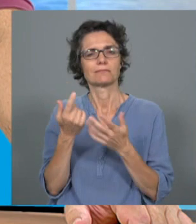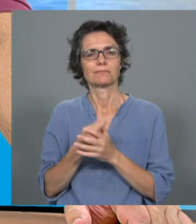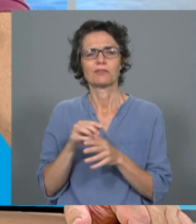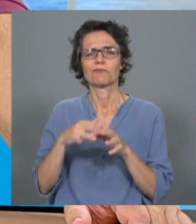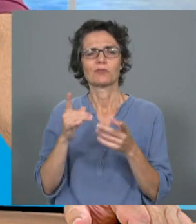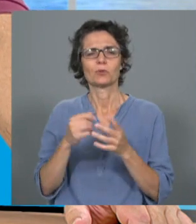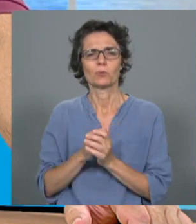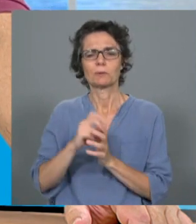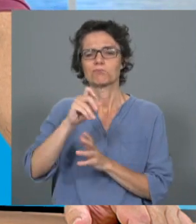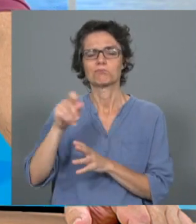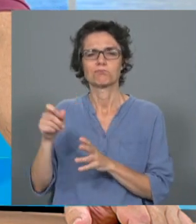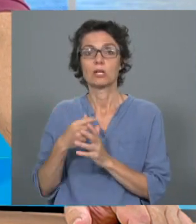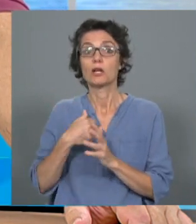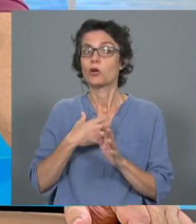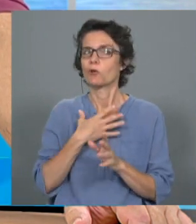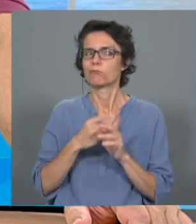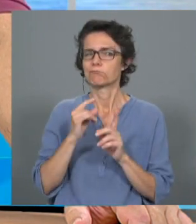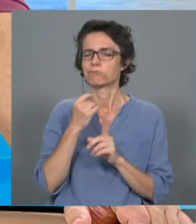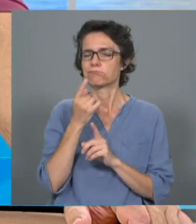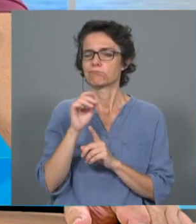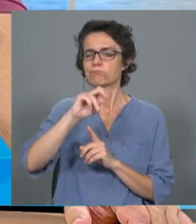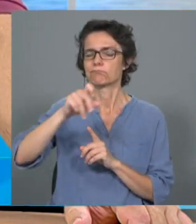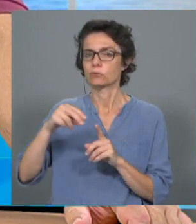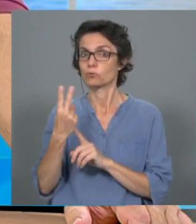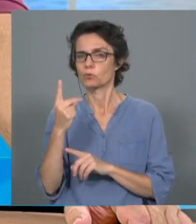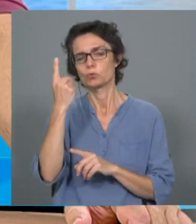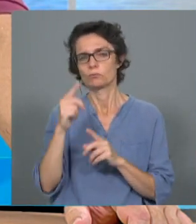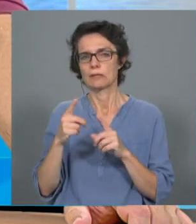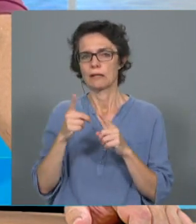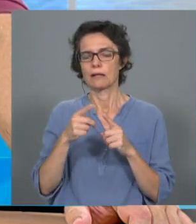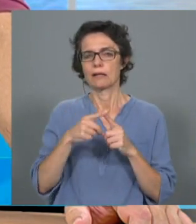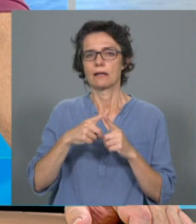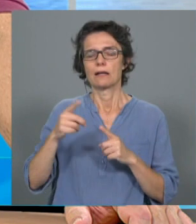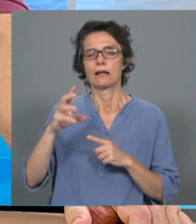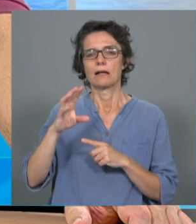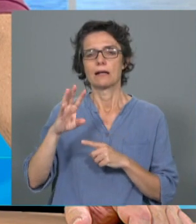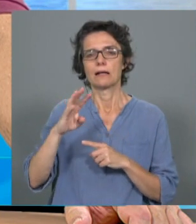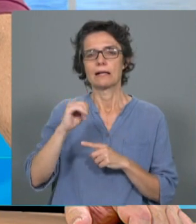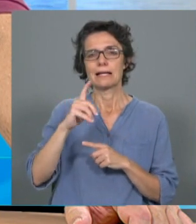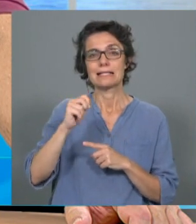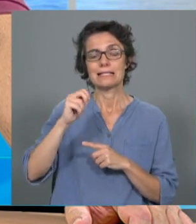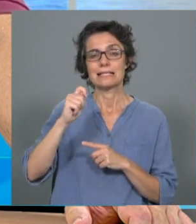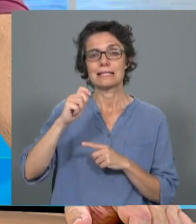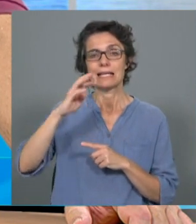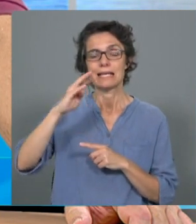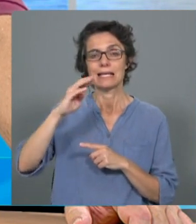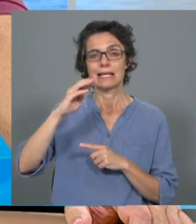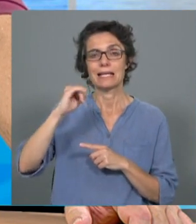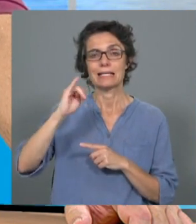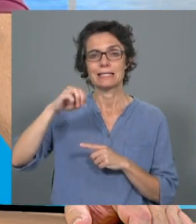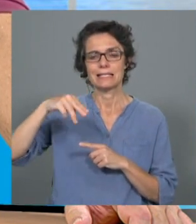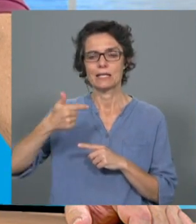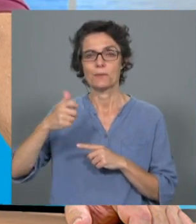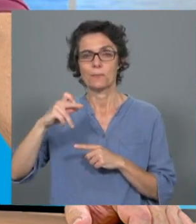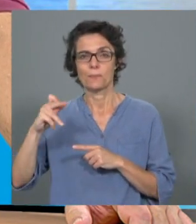dois lugares que têm um bocado a ver com a minha vida. Um com a minha juventude, que é Sesimbra. Na adolescência e na juventude eu passava lá as férias.